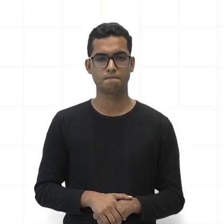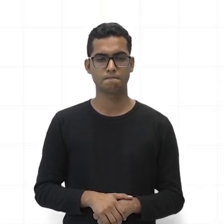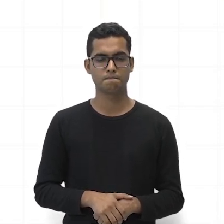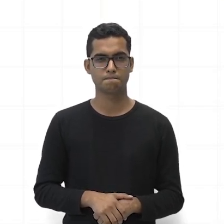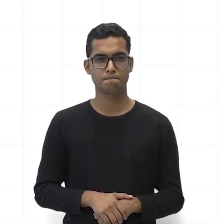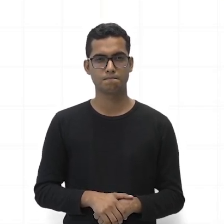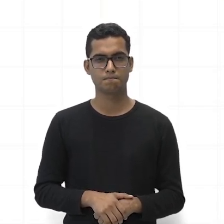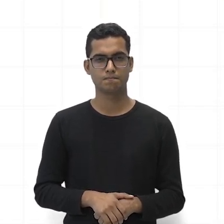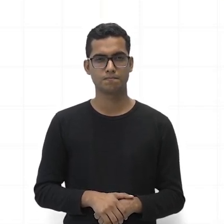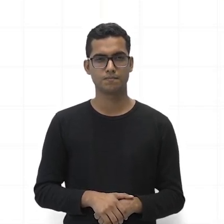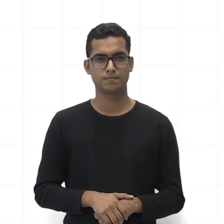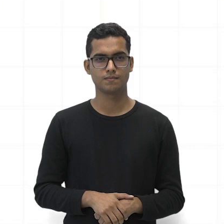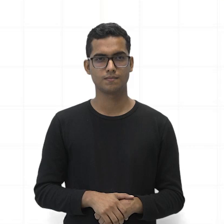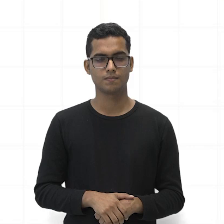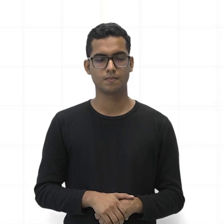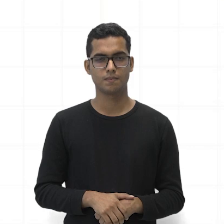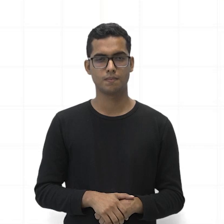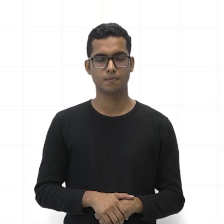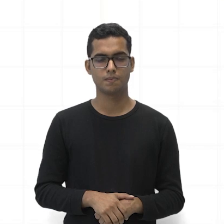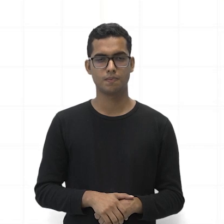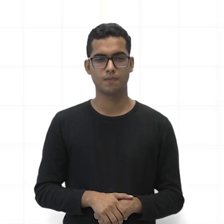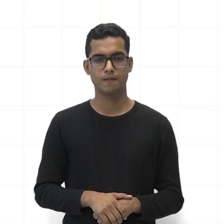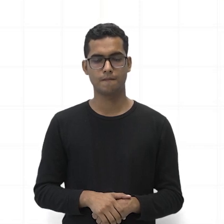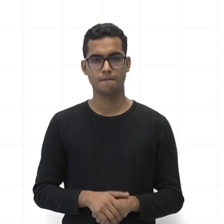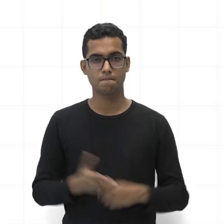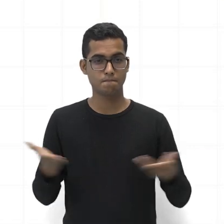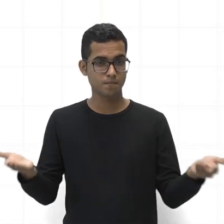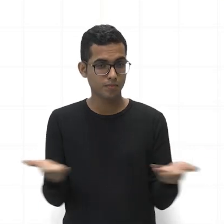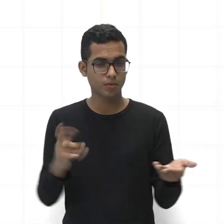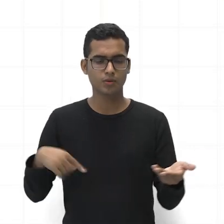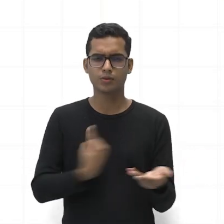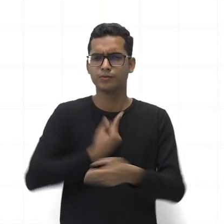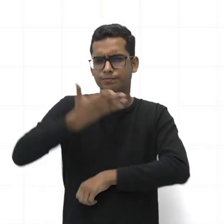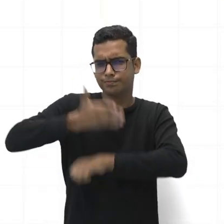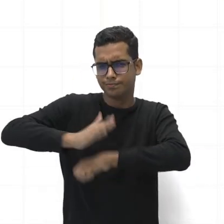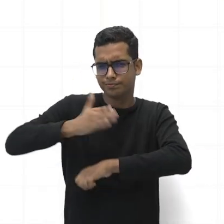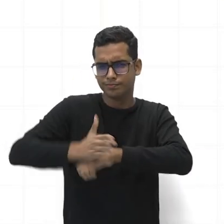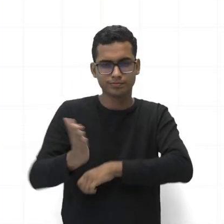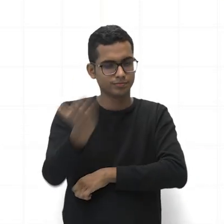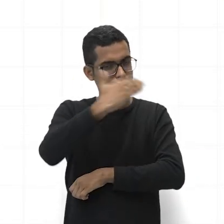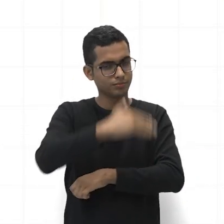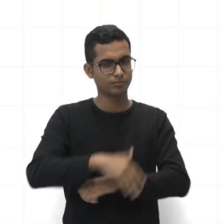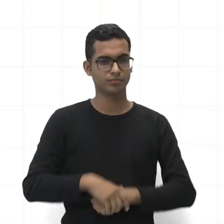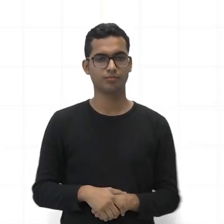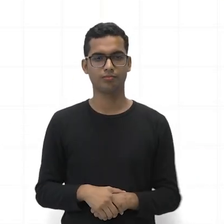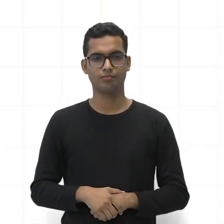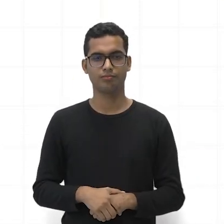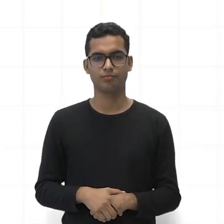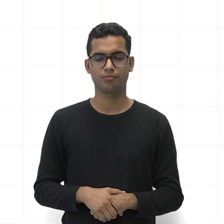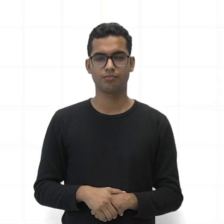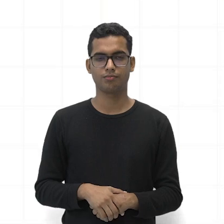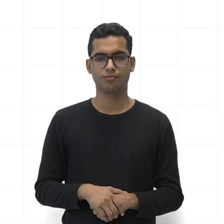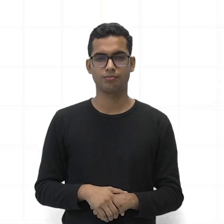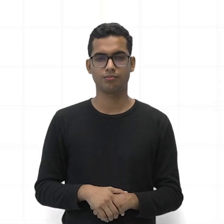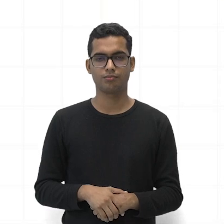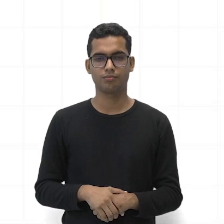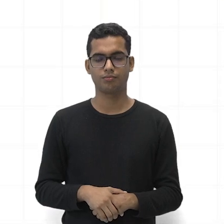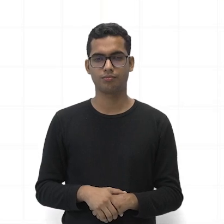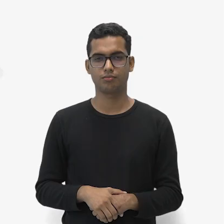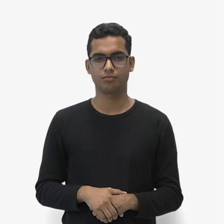nosso segundo exemplo. Beleza? Agora, vamos praticar. Acompanhe, ó.